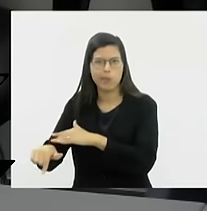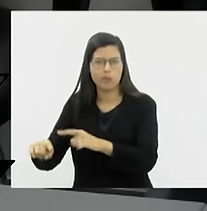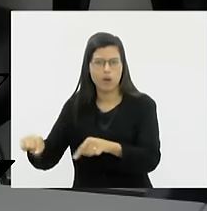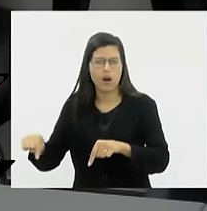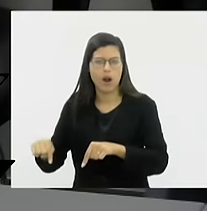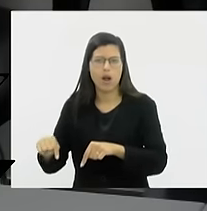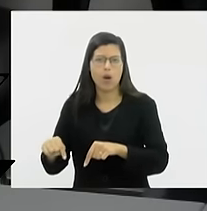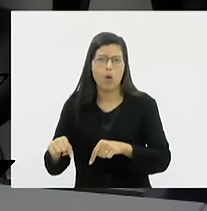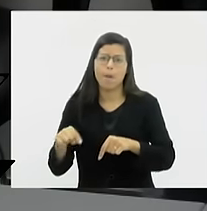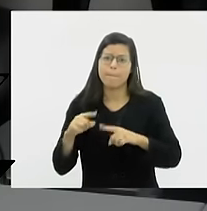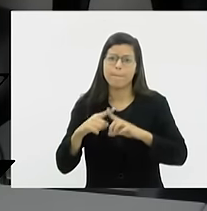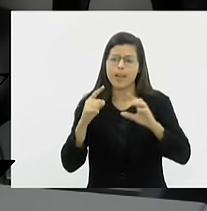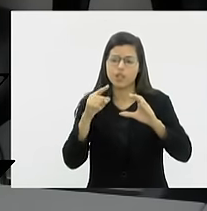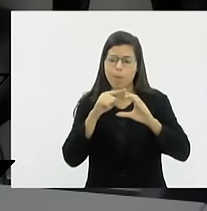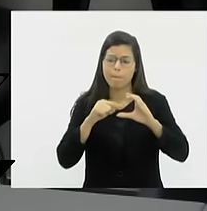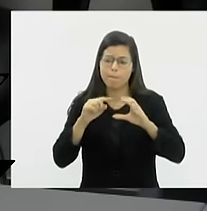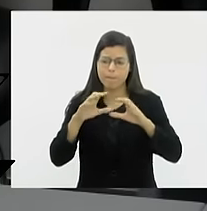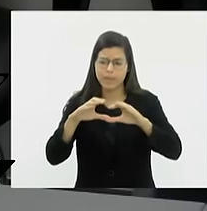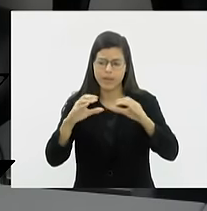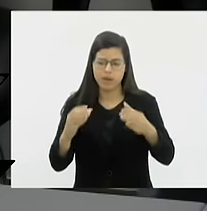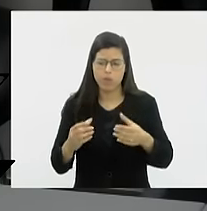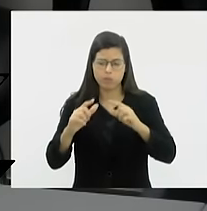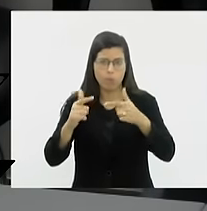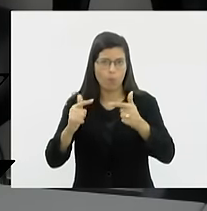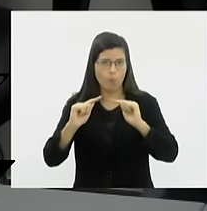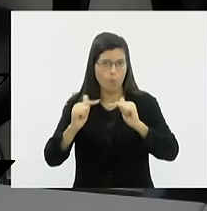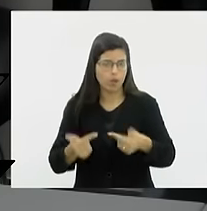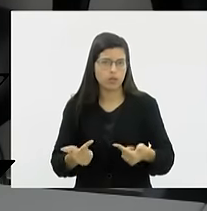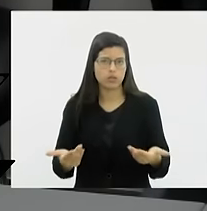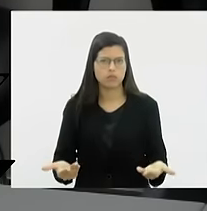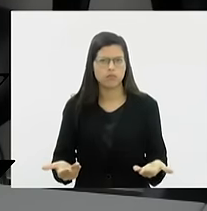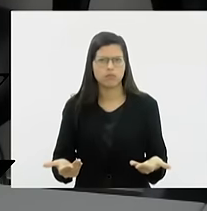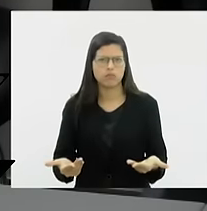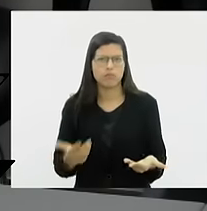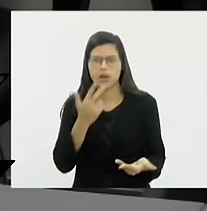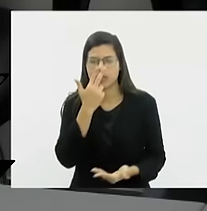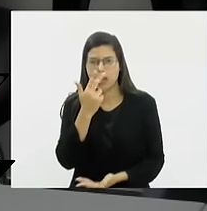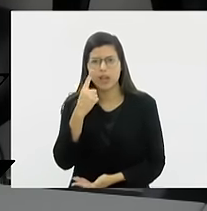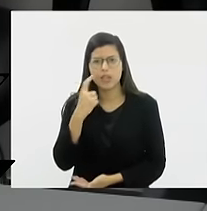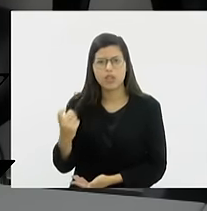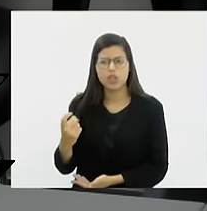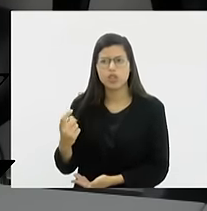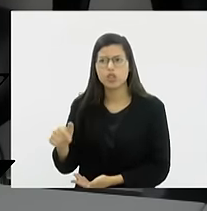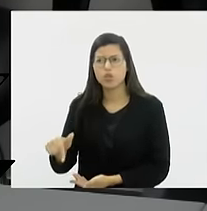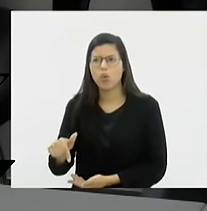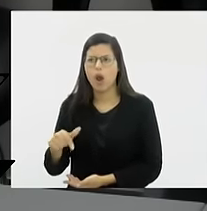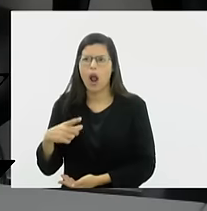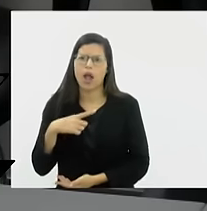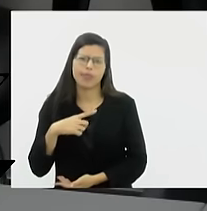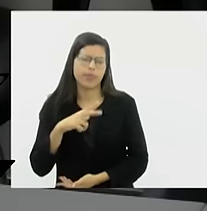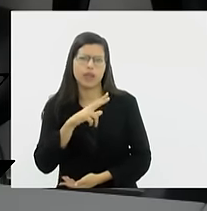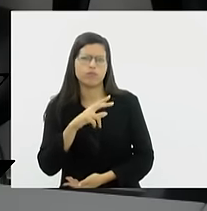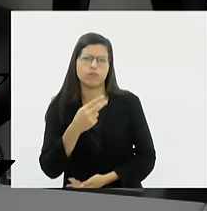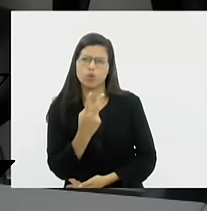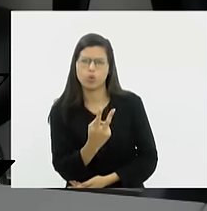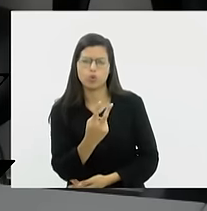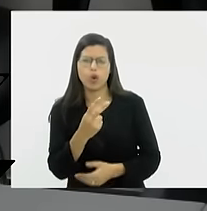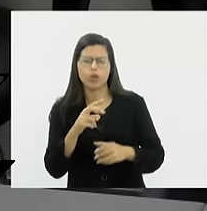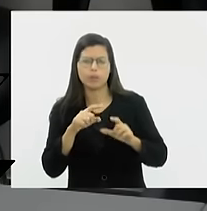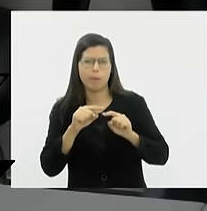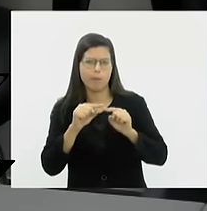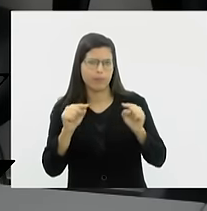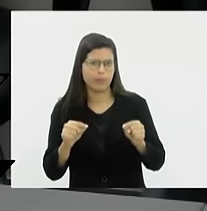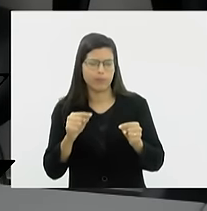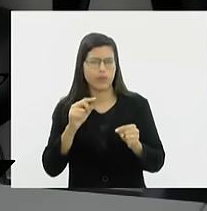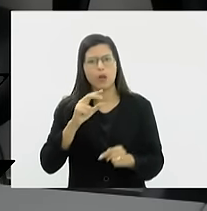careca, igual lixo, tinha que ter 50% a mais. Se tivesse dois pneus carecas, não tem 50%. E isso foi o que o Detran passou